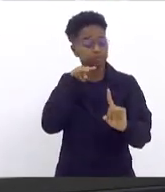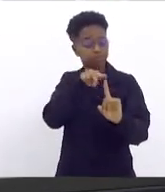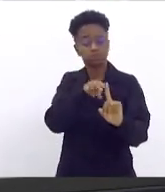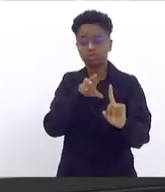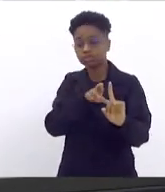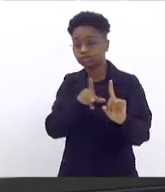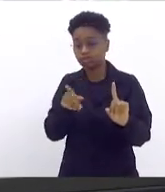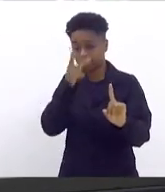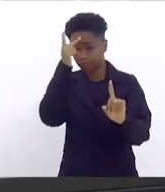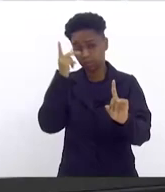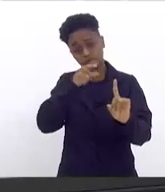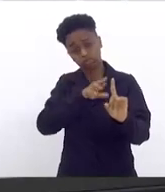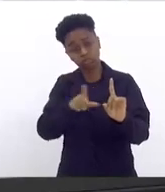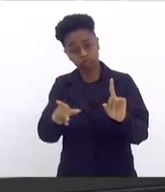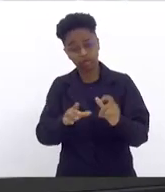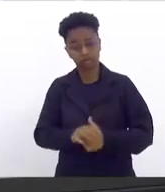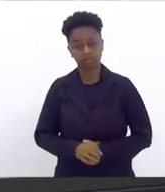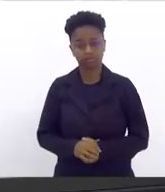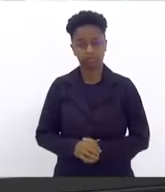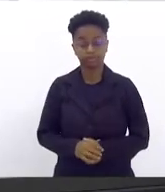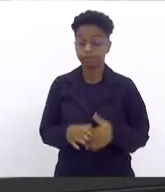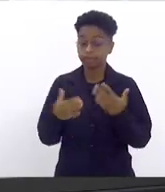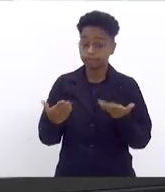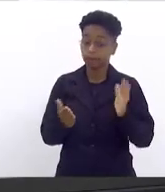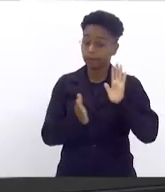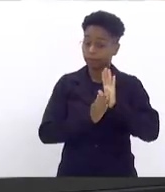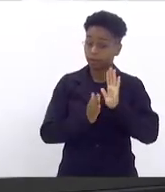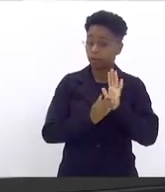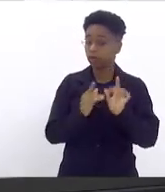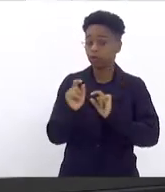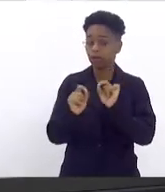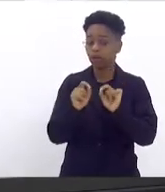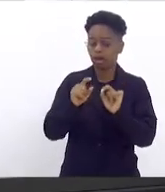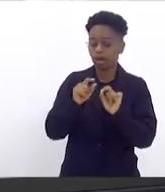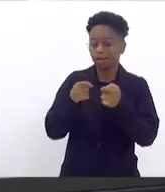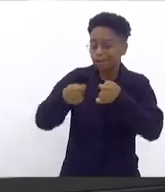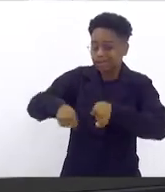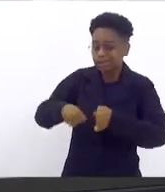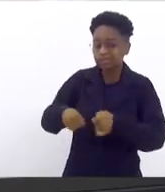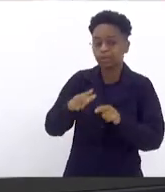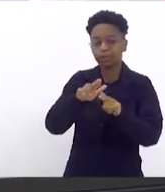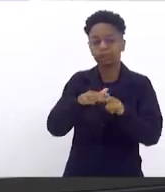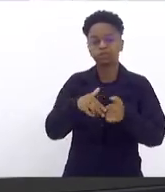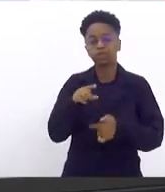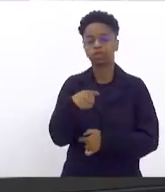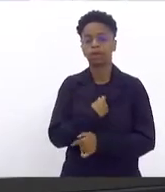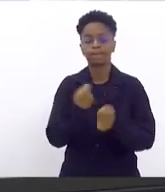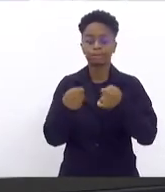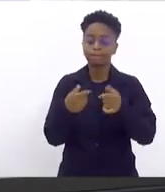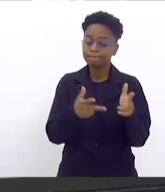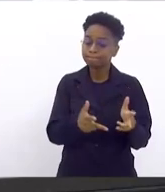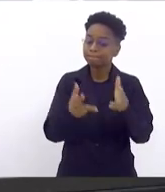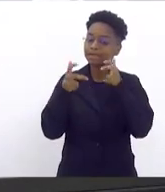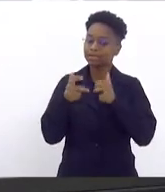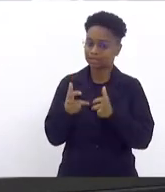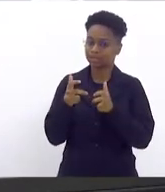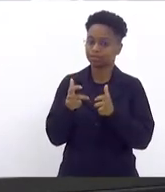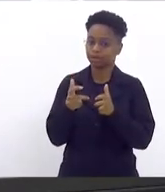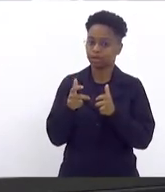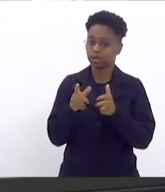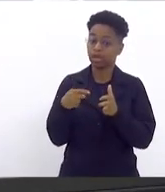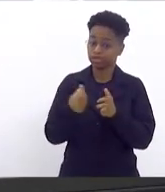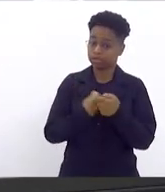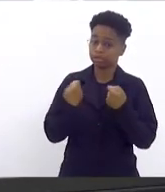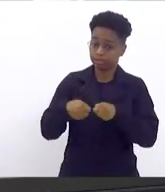diferentes. Então, a proposição se faz necessária para isto, para que a gente comece a perceber que a gente precisa